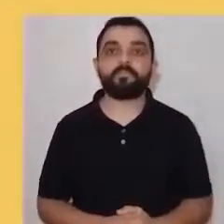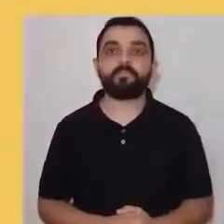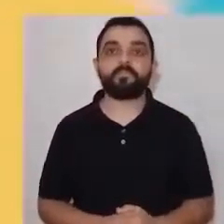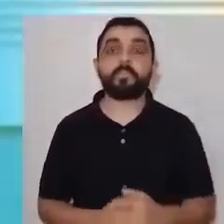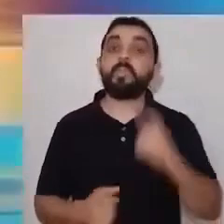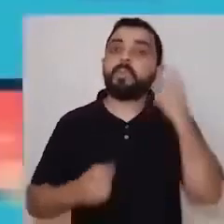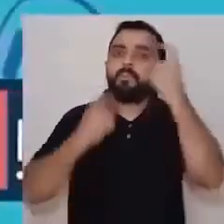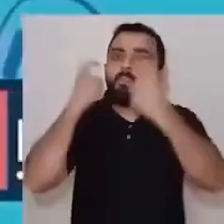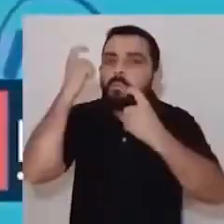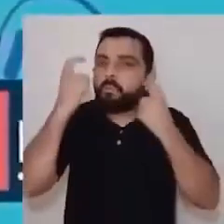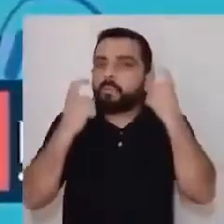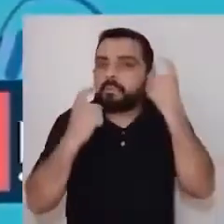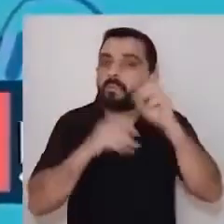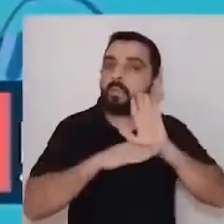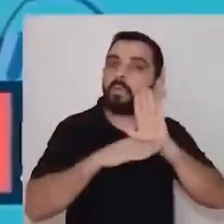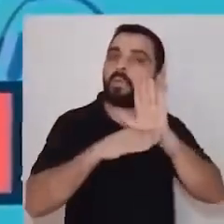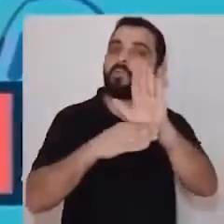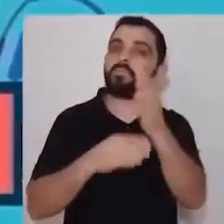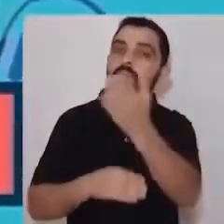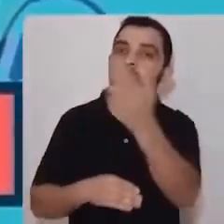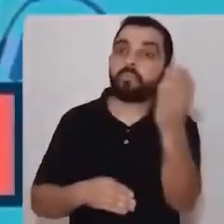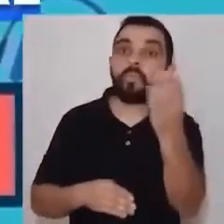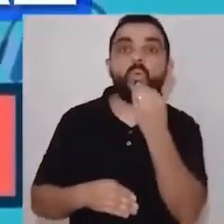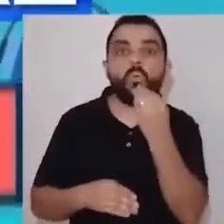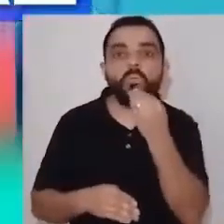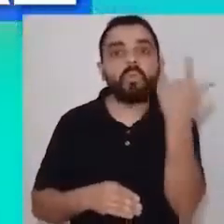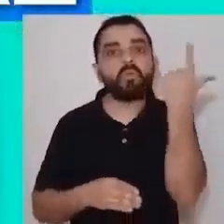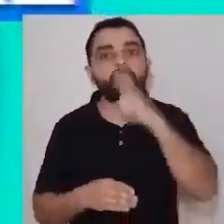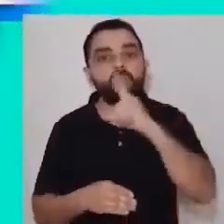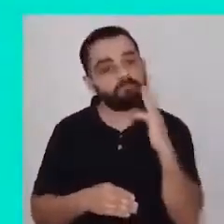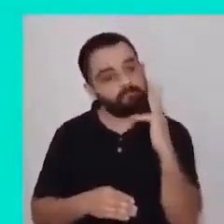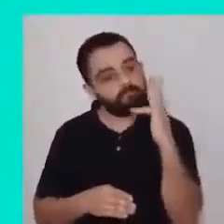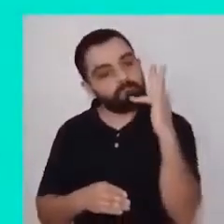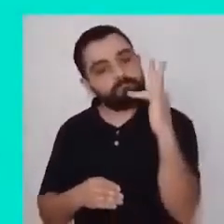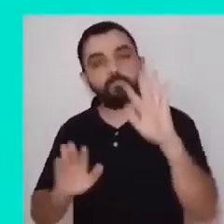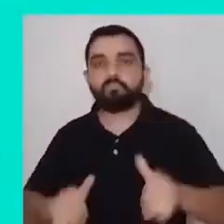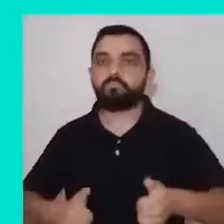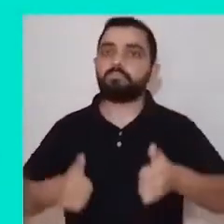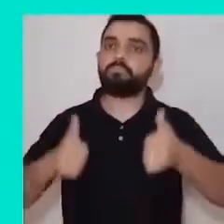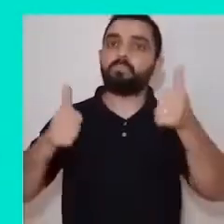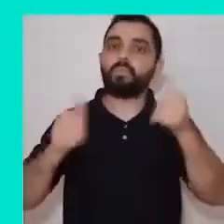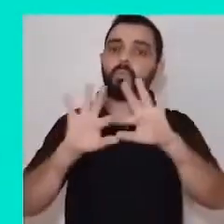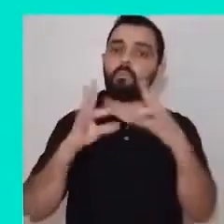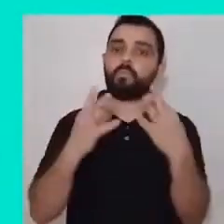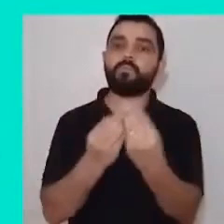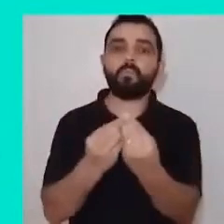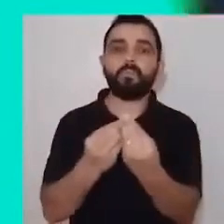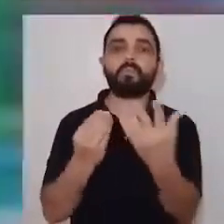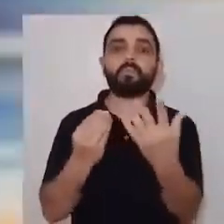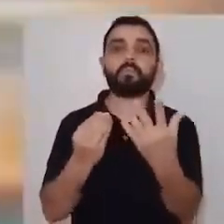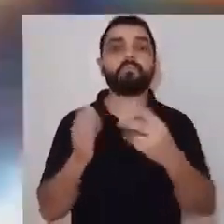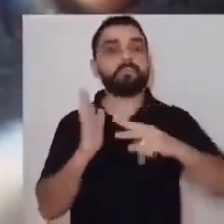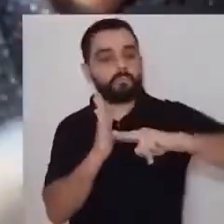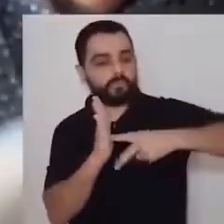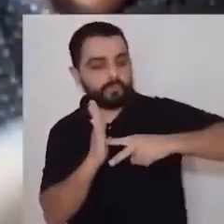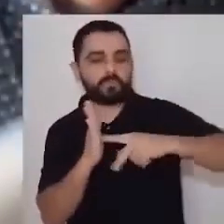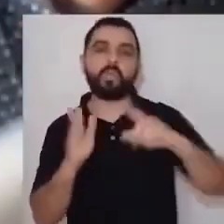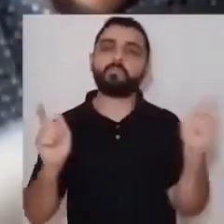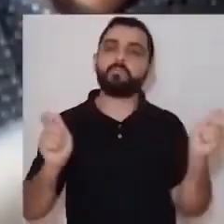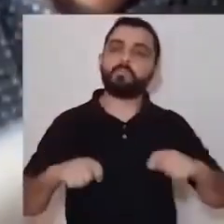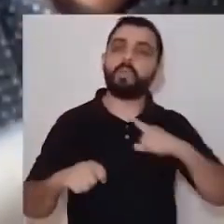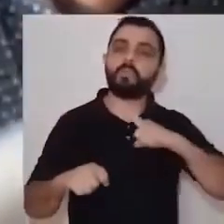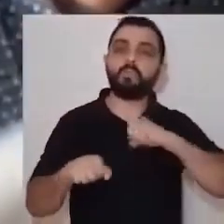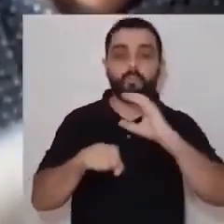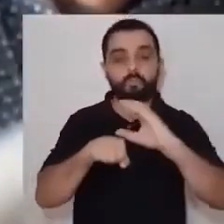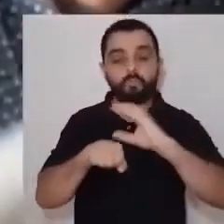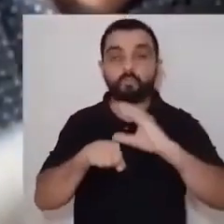www.smccard.com.br. Com a preocupação de oferecer a oportunidade de construção de um futuro melhor para o associado e sua família, o